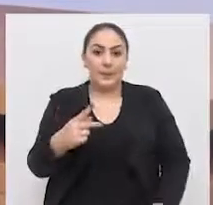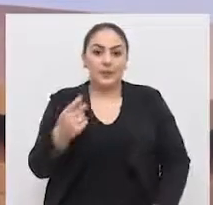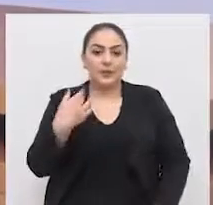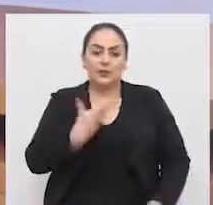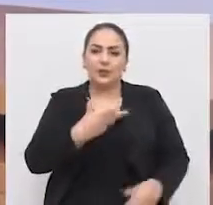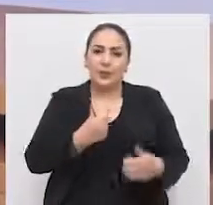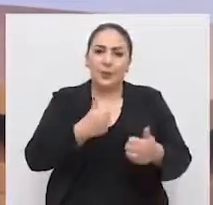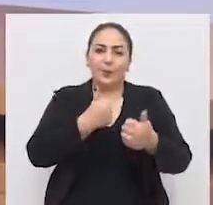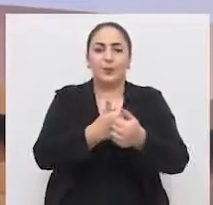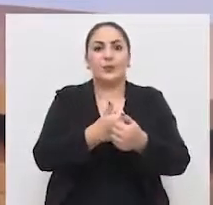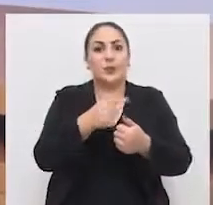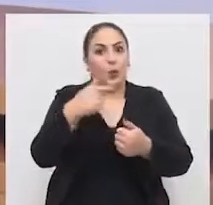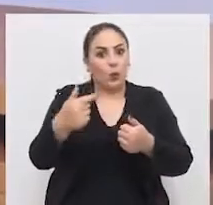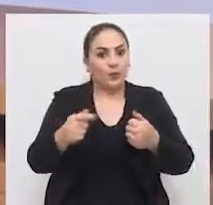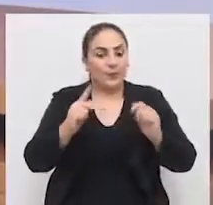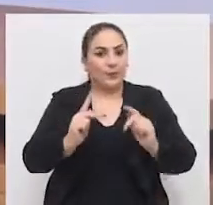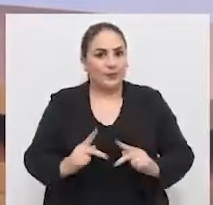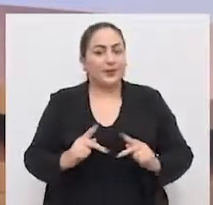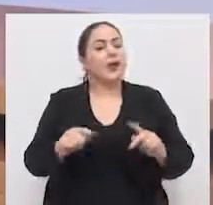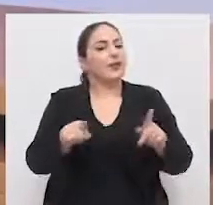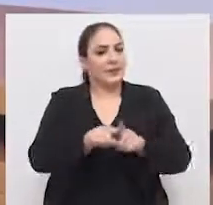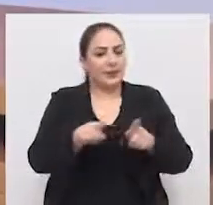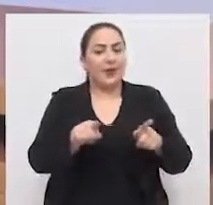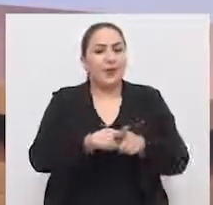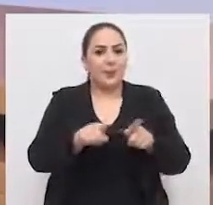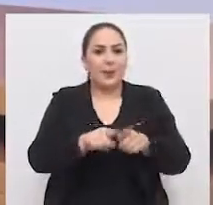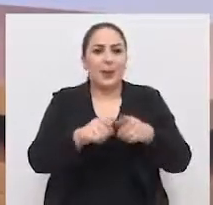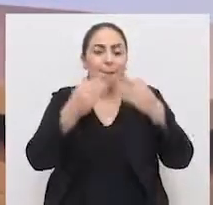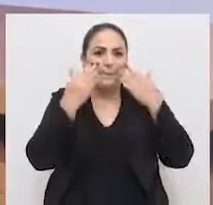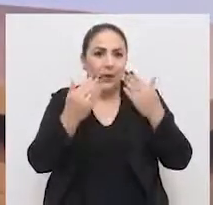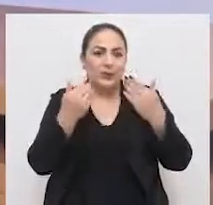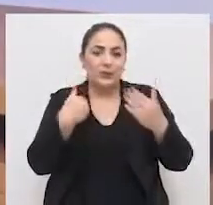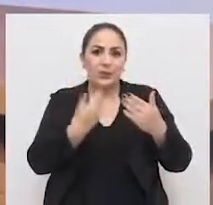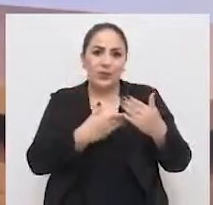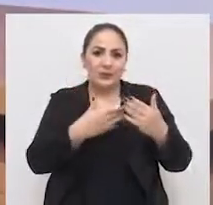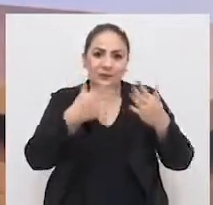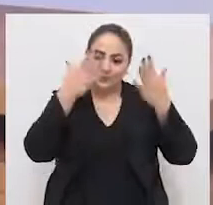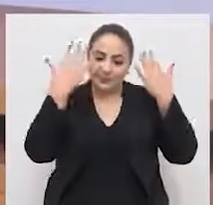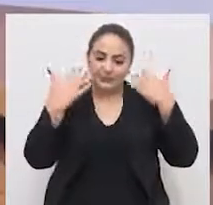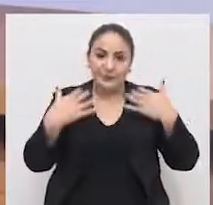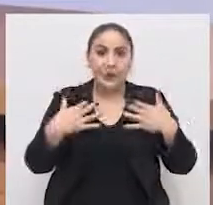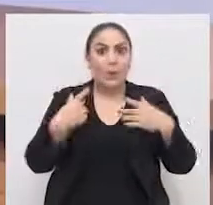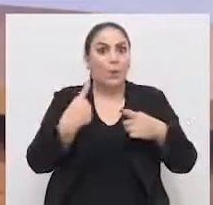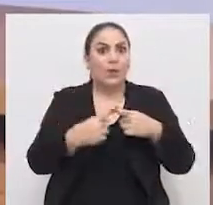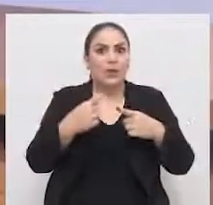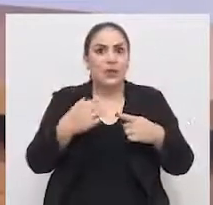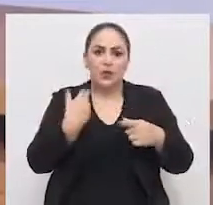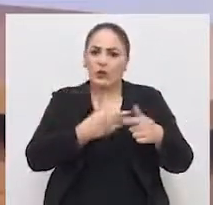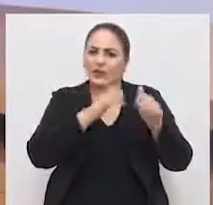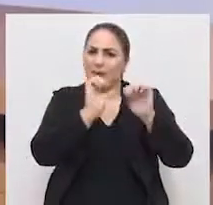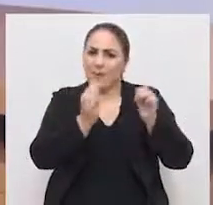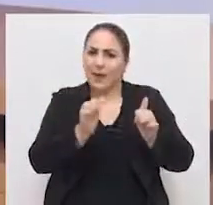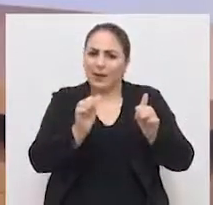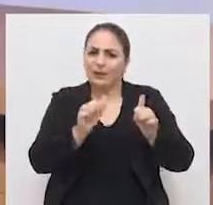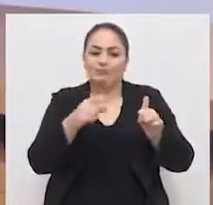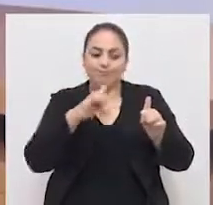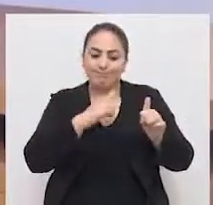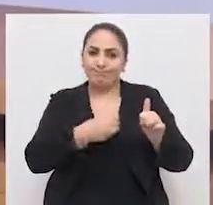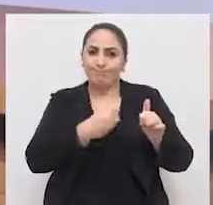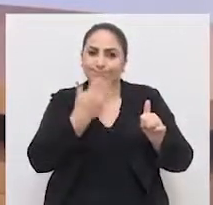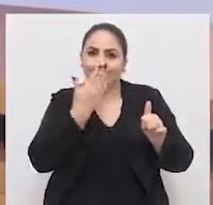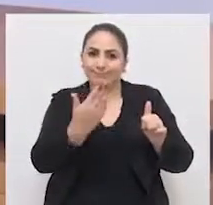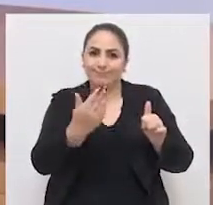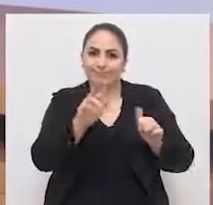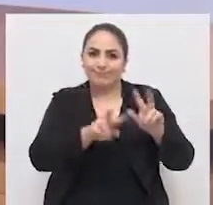aplicativos que nos aproximam de outras pessoas também expõem a nossa aparência, já que a nossa imagem está ali